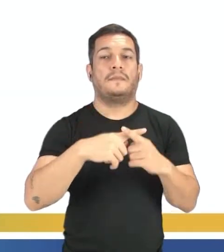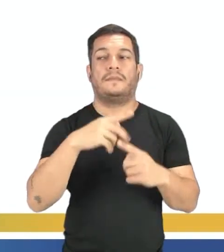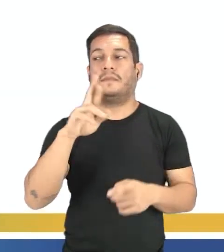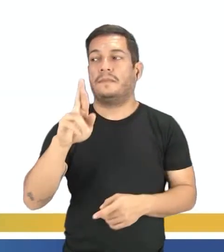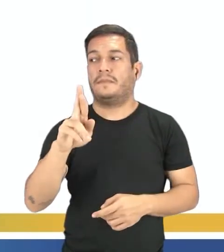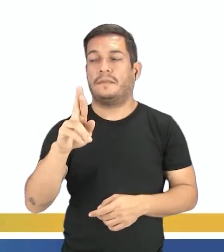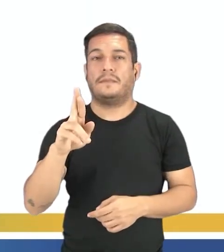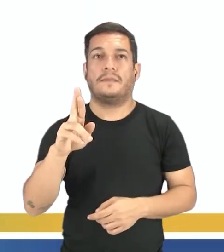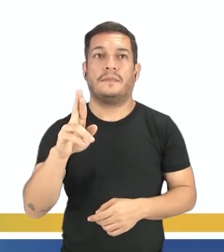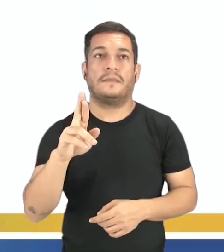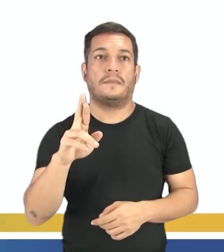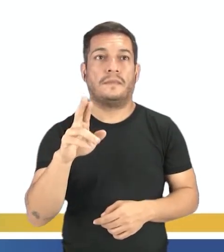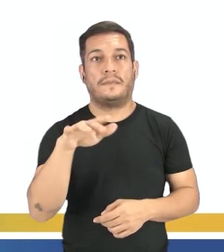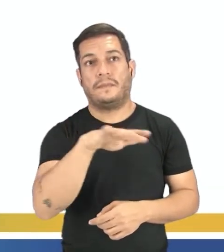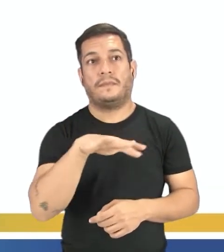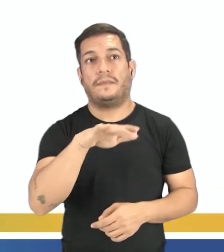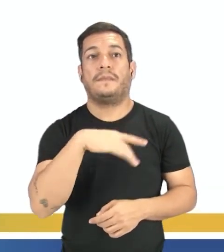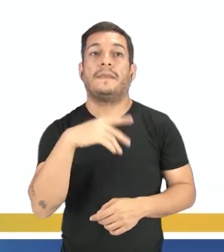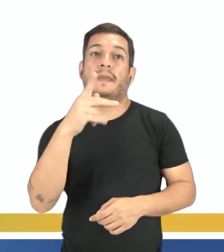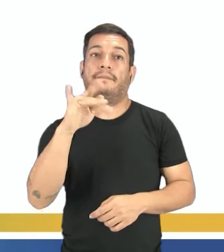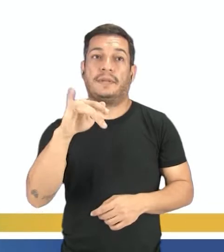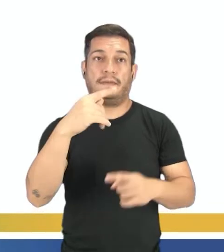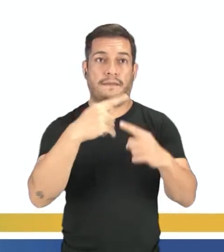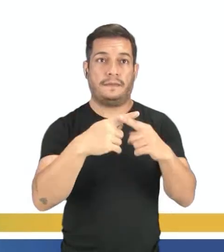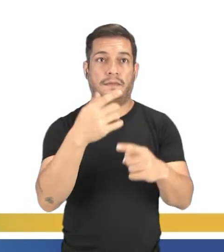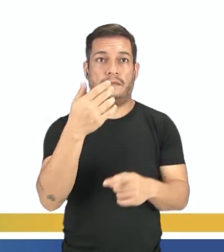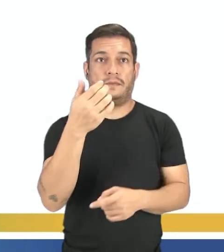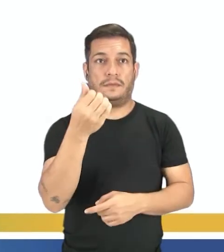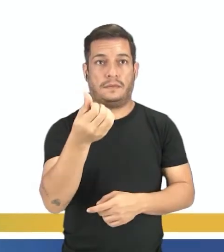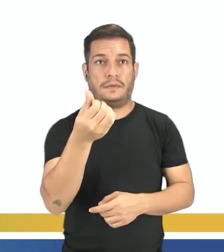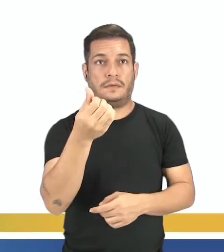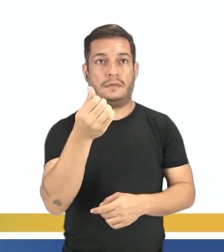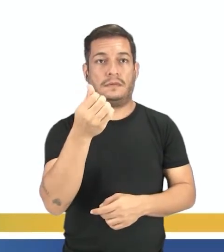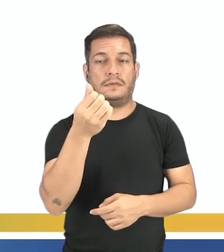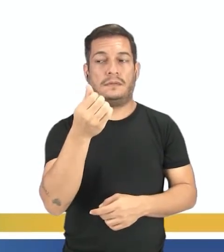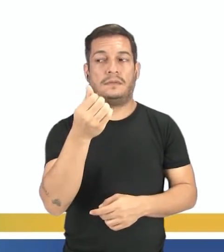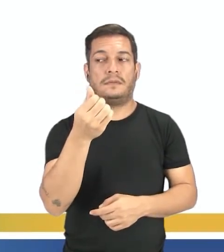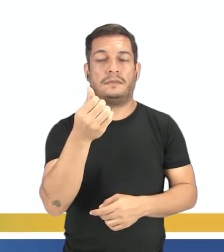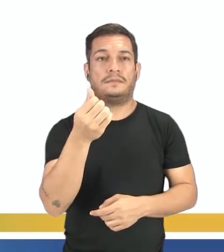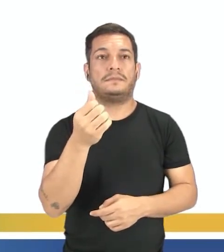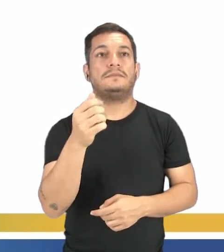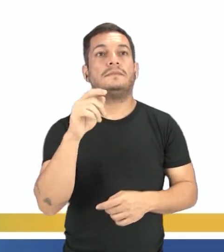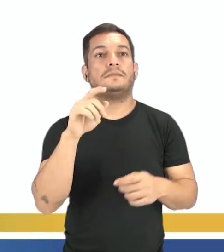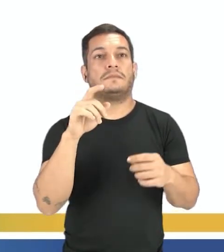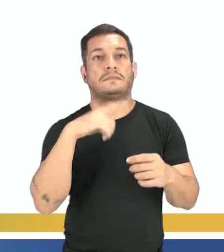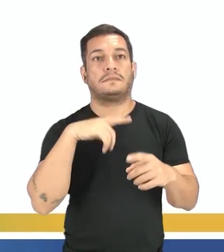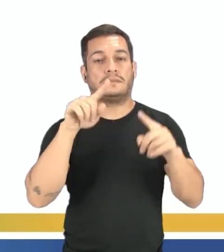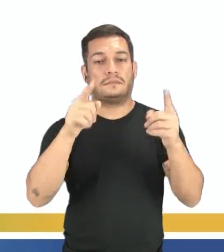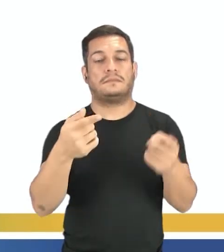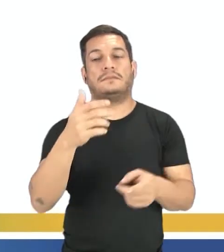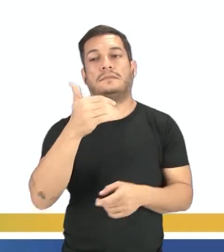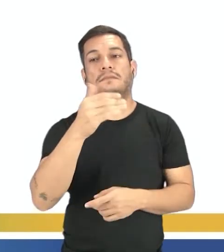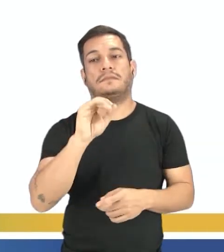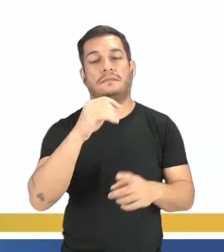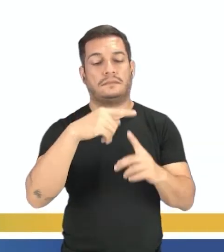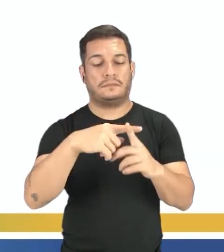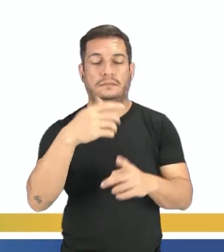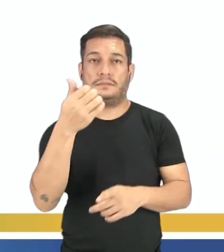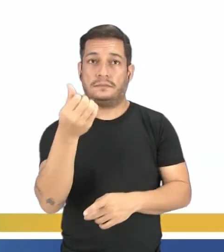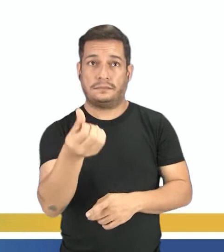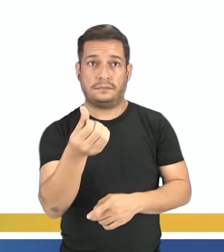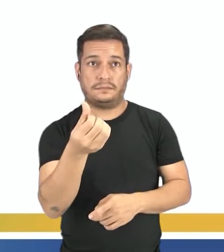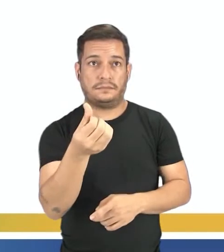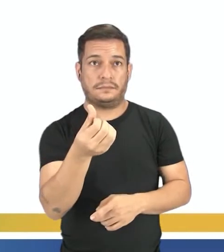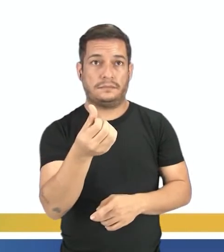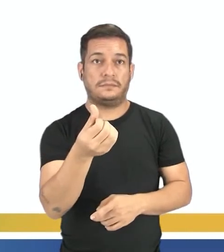R. A área total é igual a quem? Π. O raio é 6, que nós estamos trabalhando. Dentro do parênteses G, que foi encontrado,